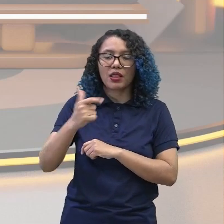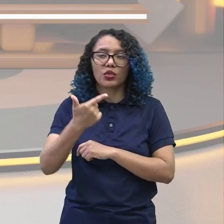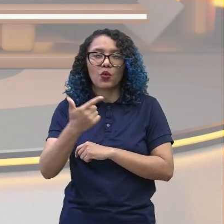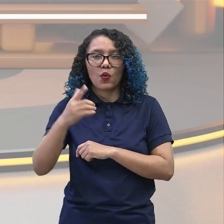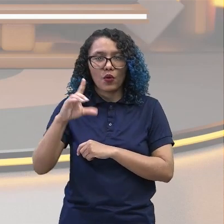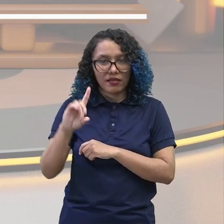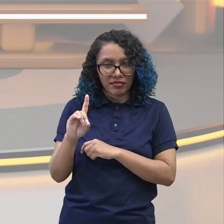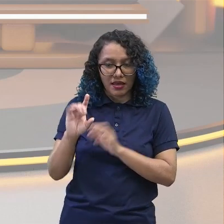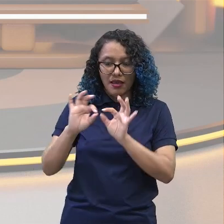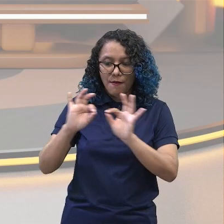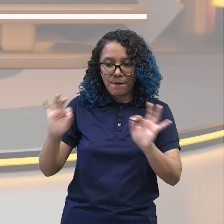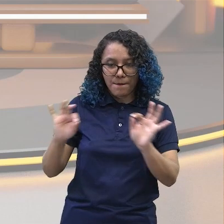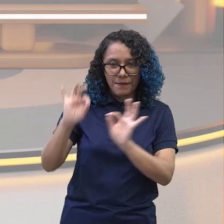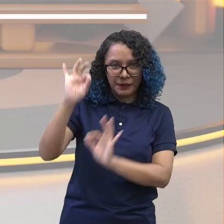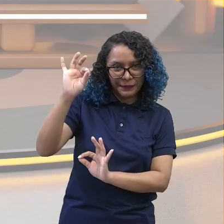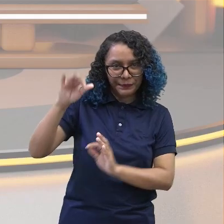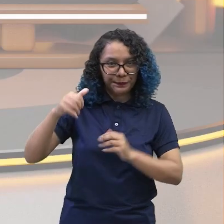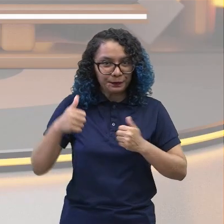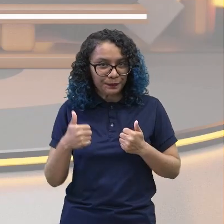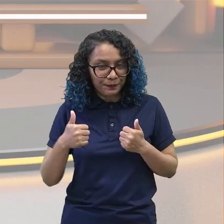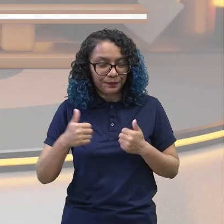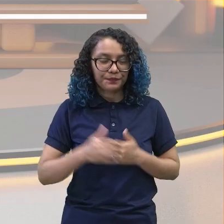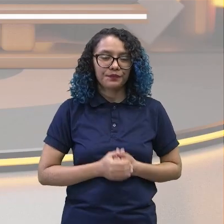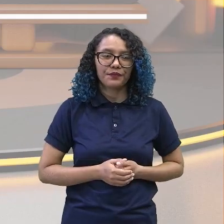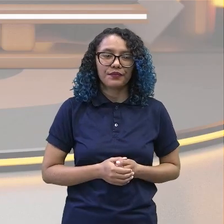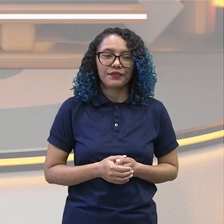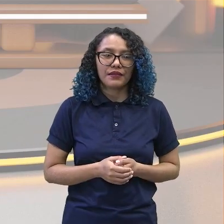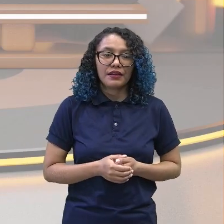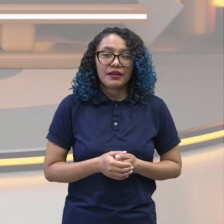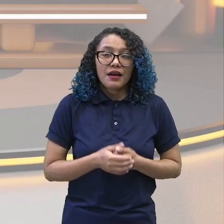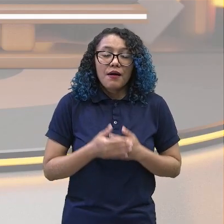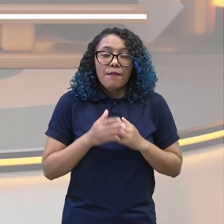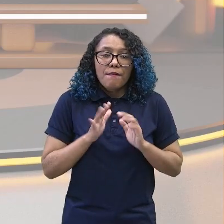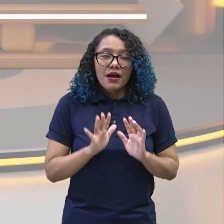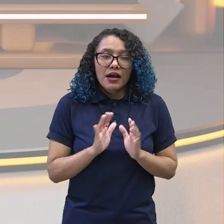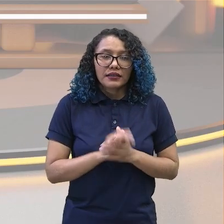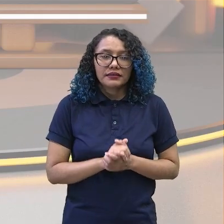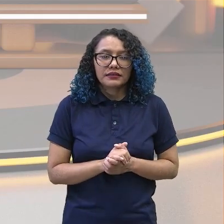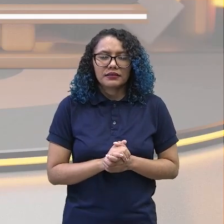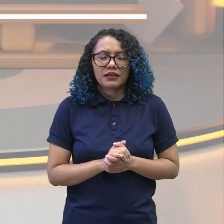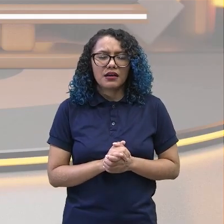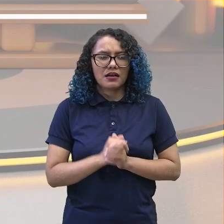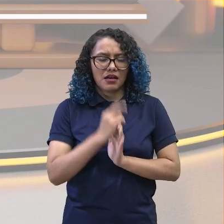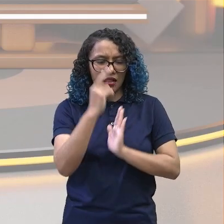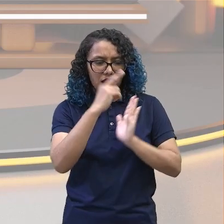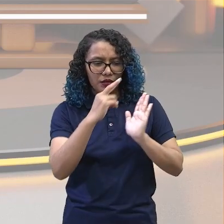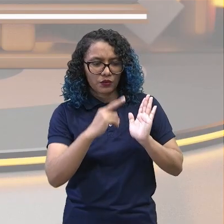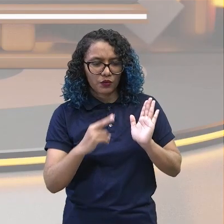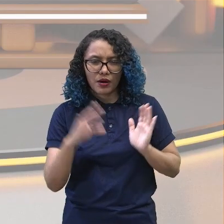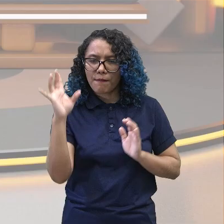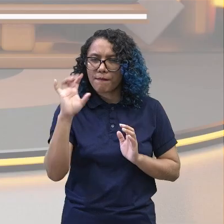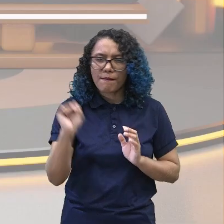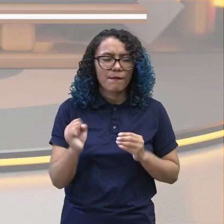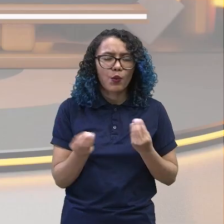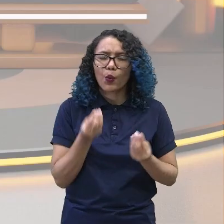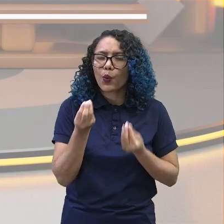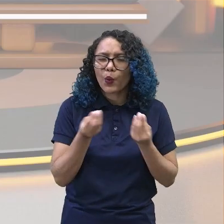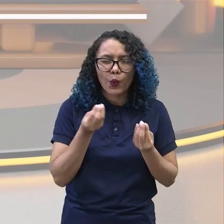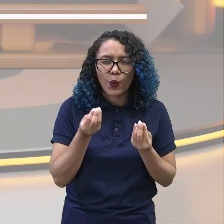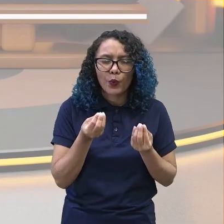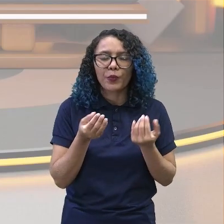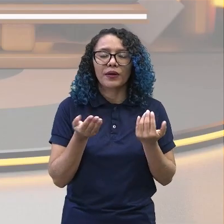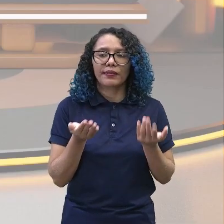também bidimensional, certo? Professor, como é que a gente faz a leitura dos mapas? Olha, para fazer